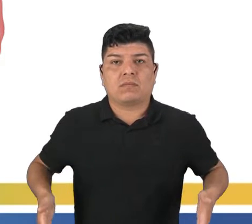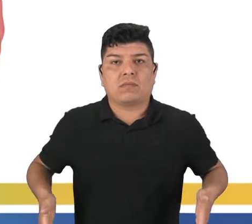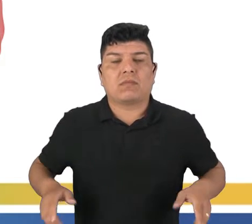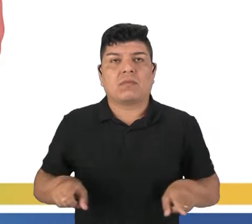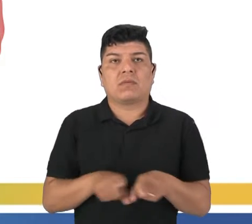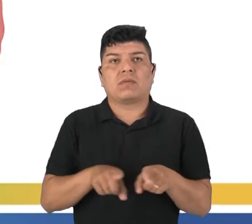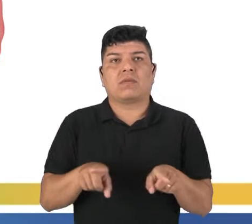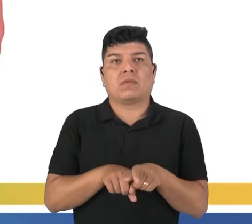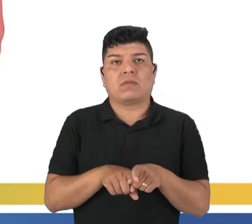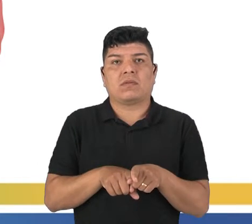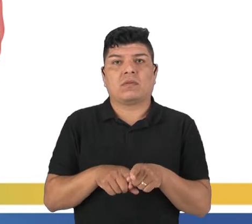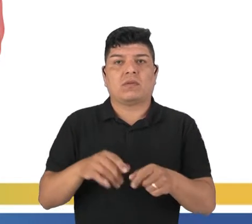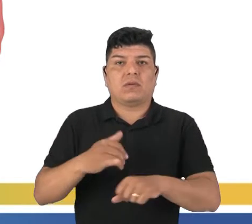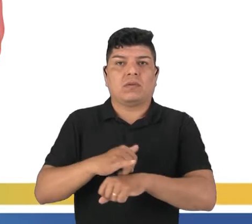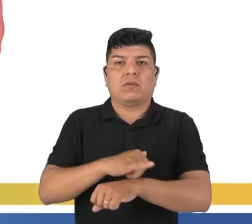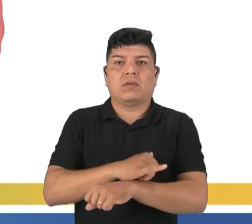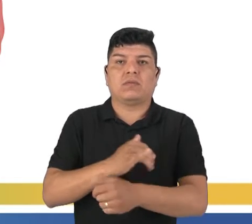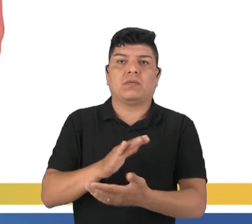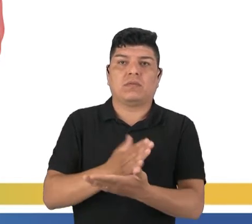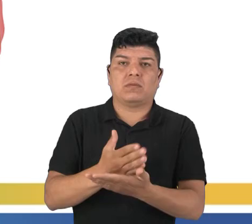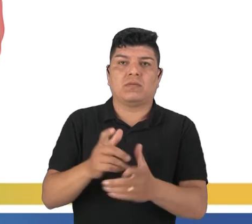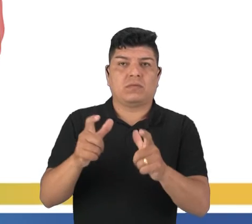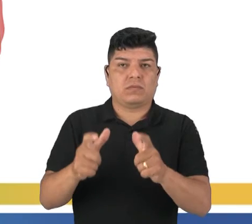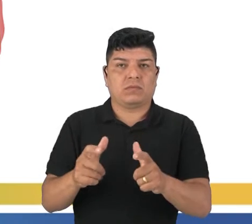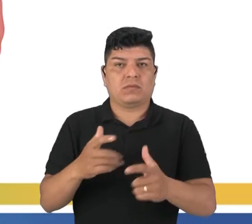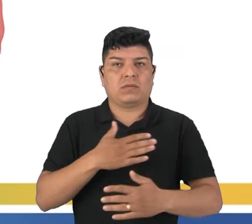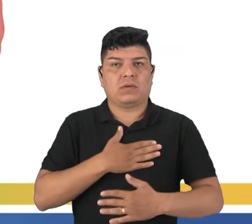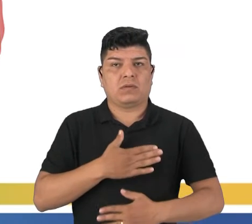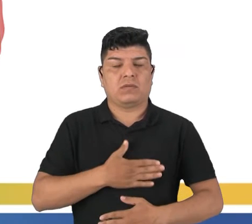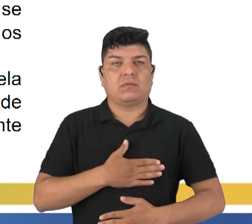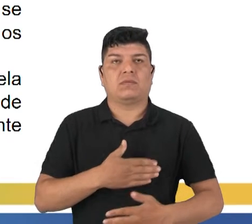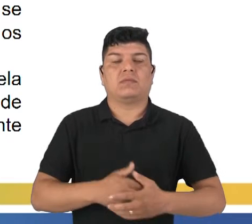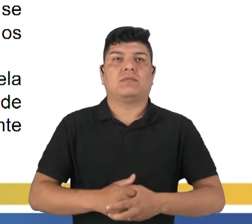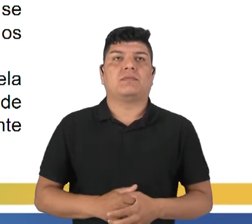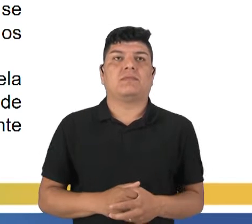e a deposição de gorduras em determinados locais.